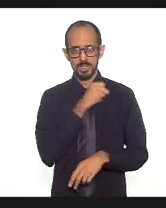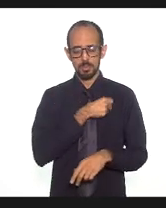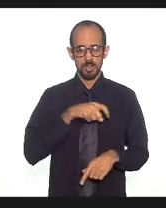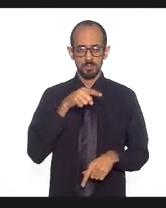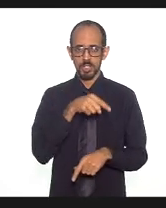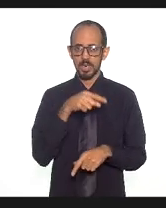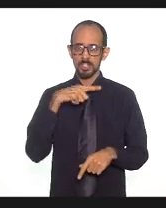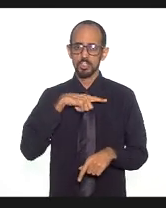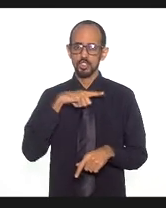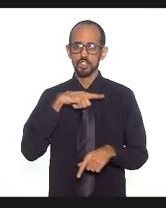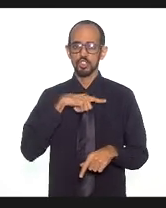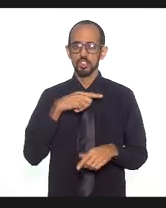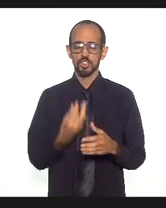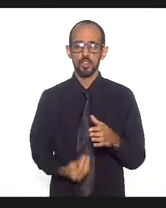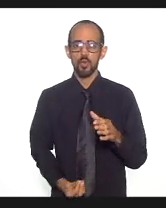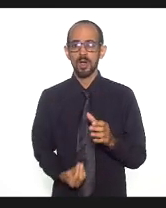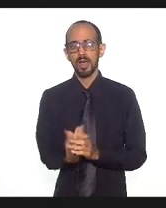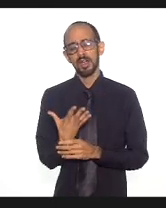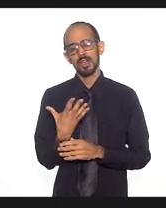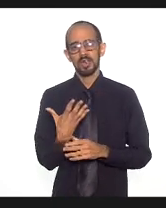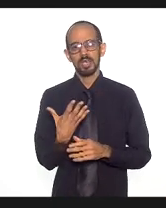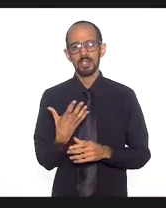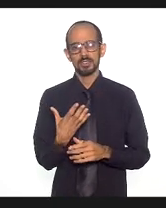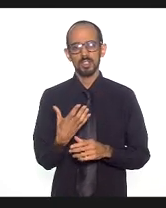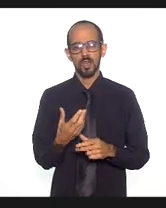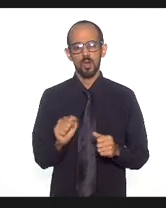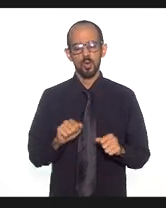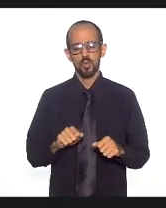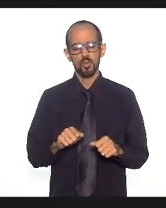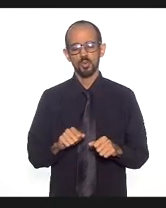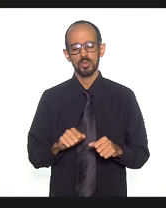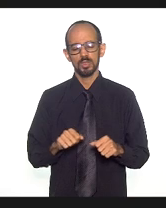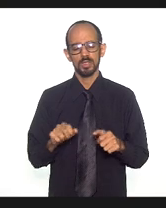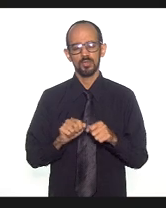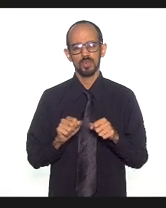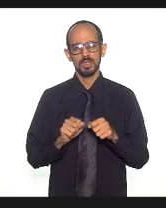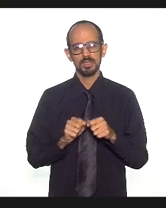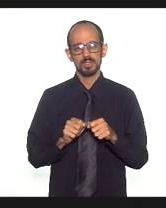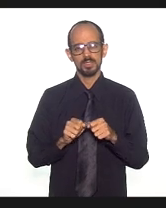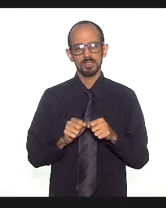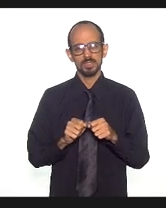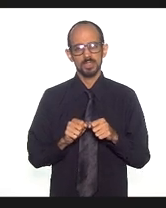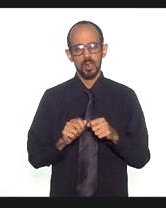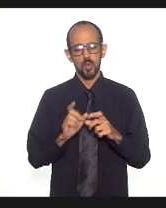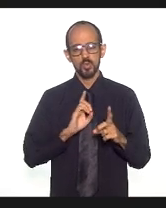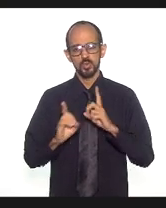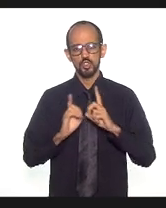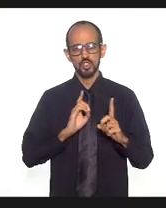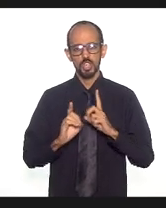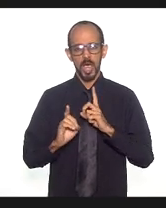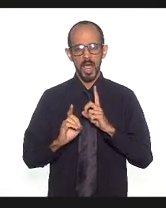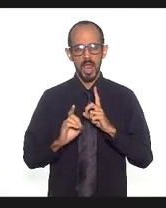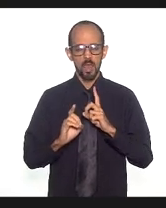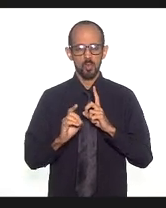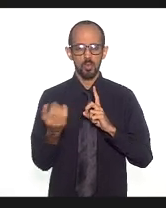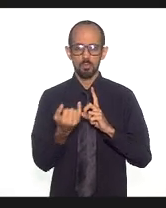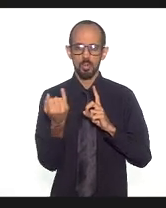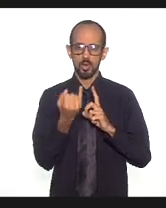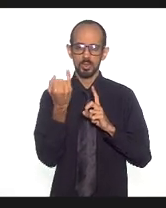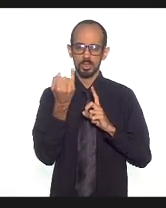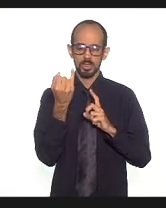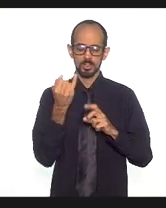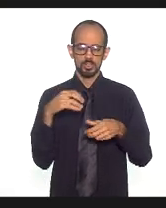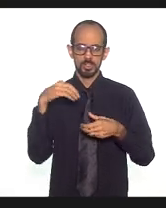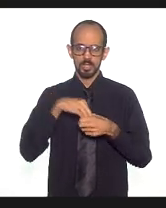educacional que promoveria um grande diálogo entre as universidades e um impacto mais forte,